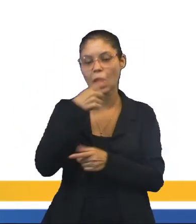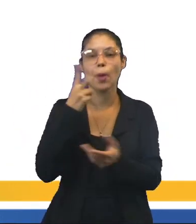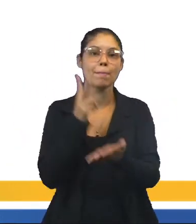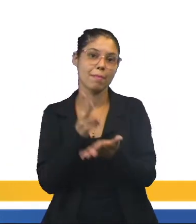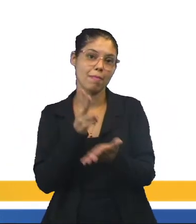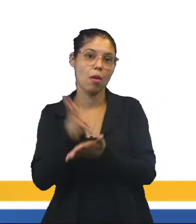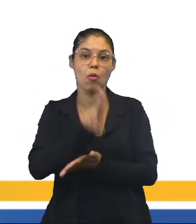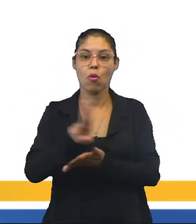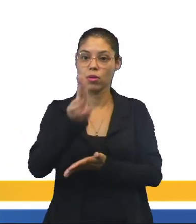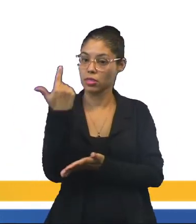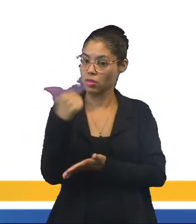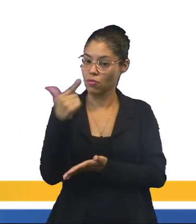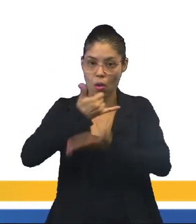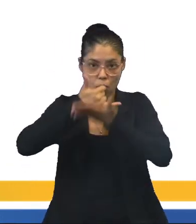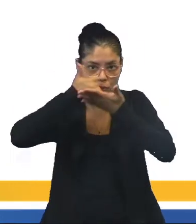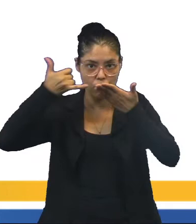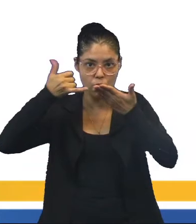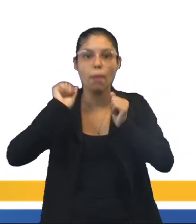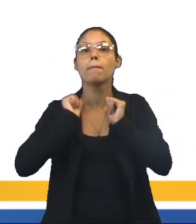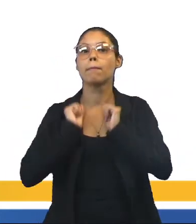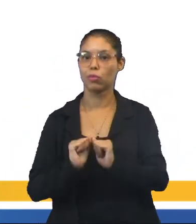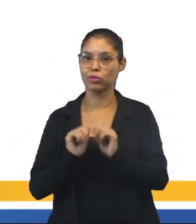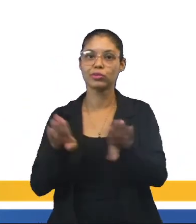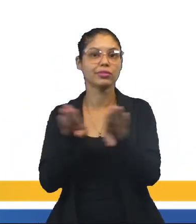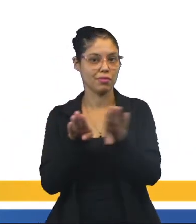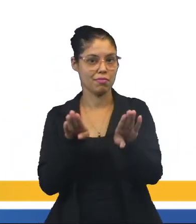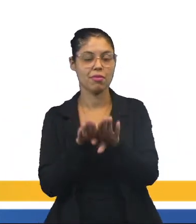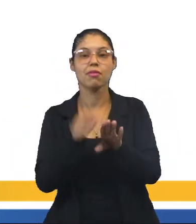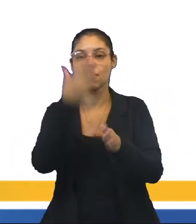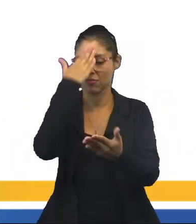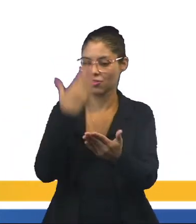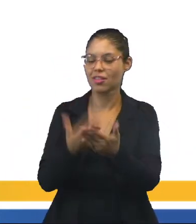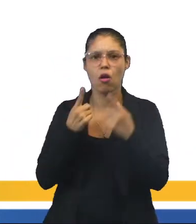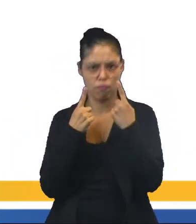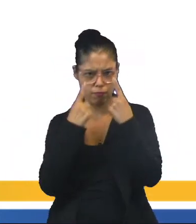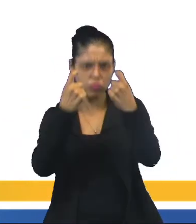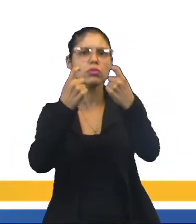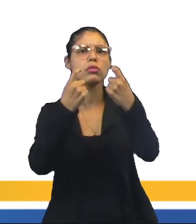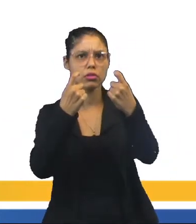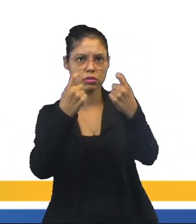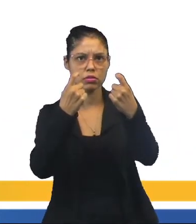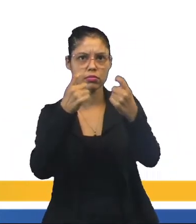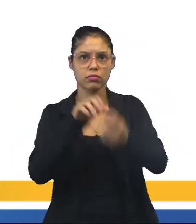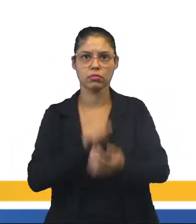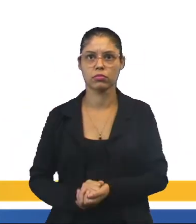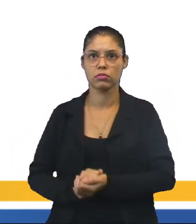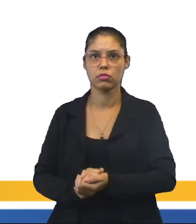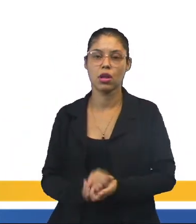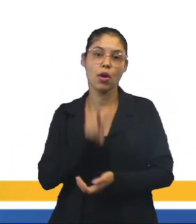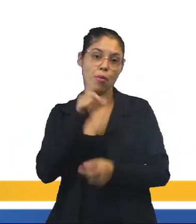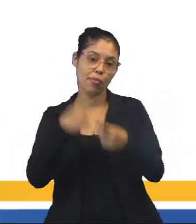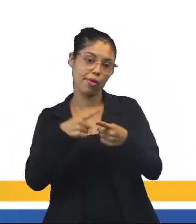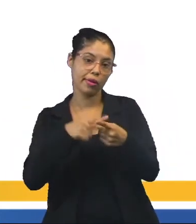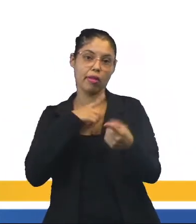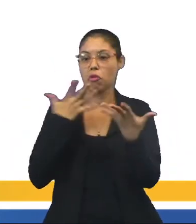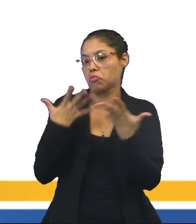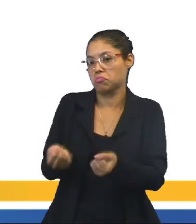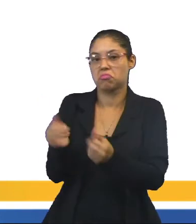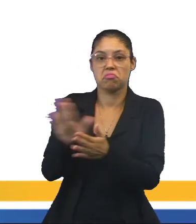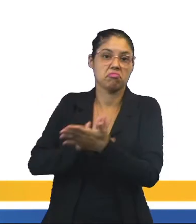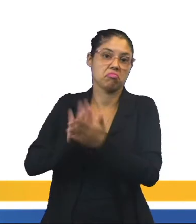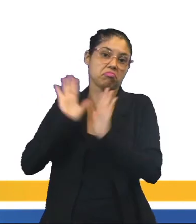uso de drogas, o jovem pode se tornar violento por acreditar que vai ficar impune. Então, esses são alguns argumentos